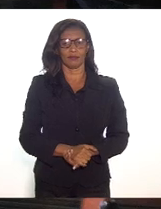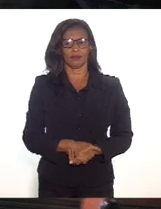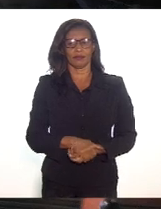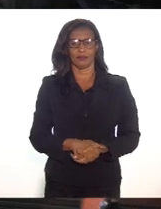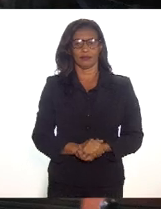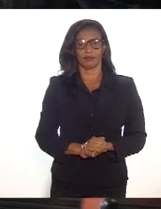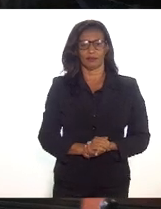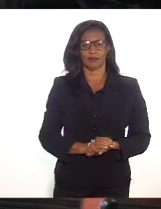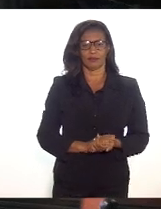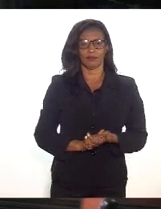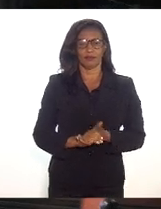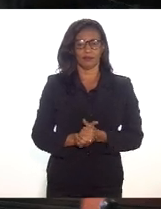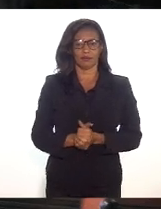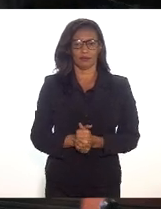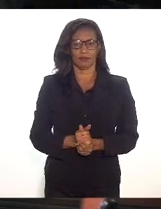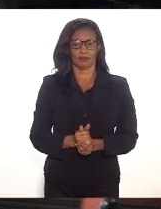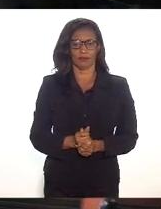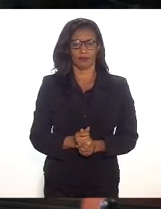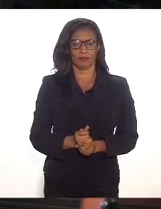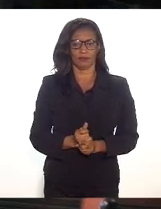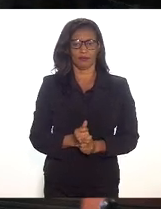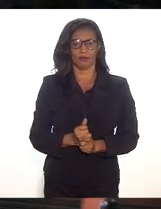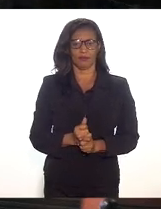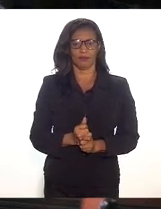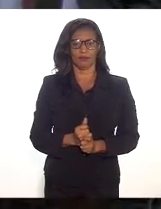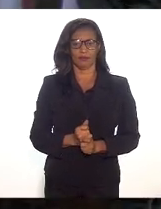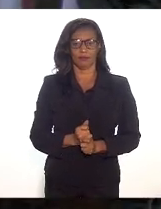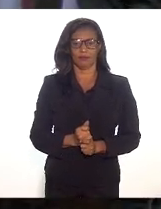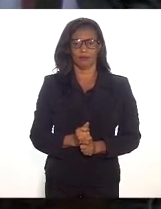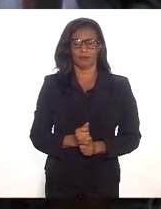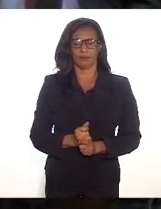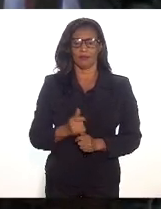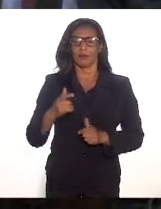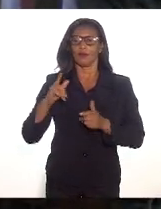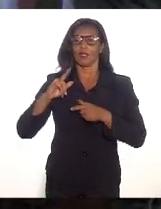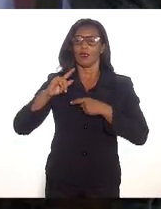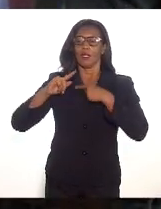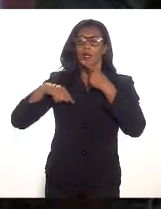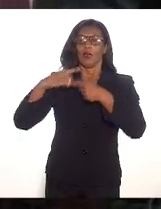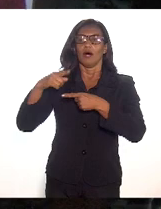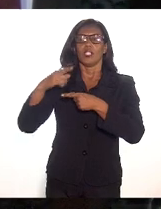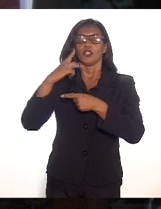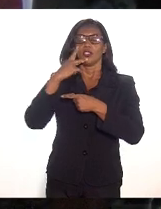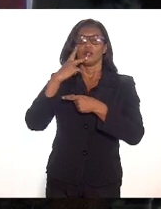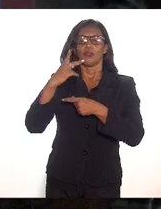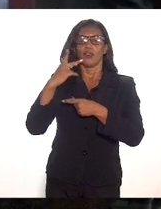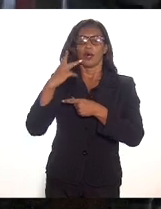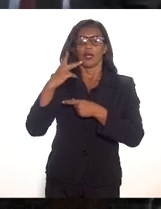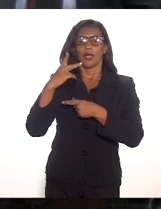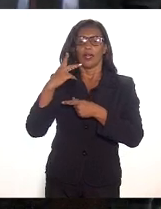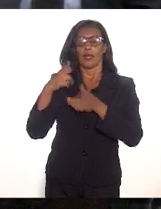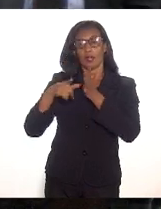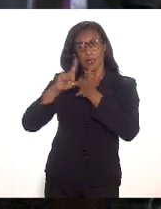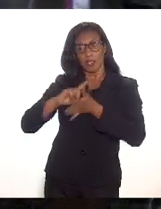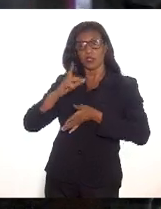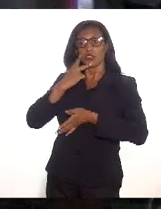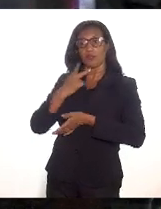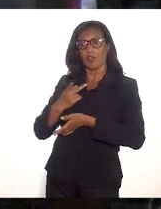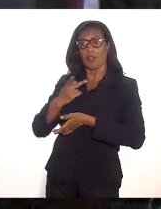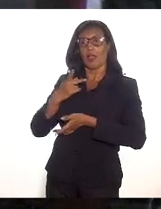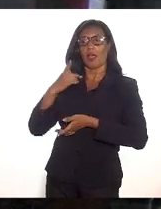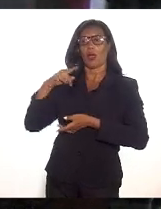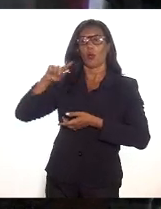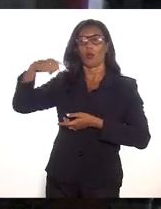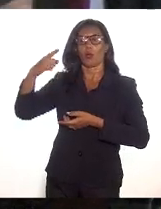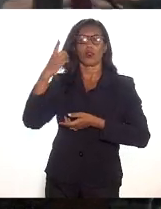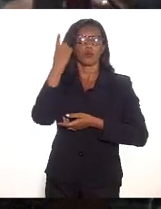Antes de anunciar o próximo deputado a fazer as suas colocações, eu quero, há sobre a mesa, 3